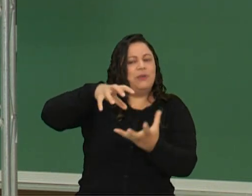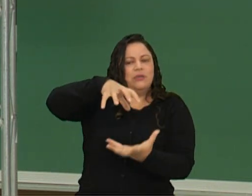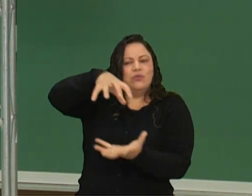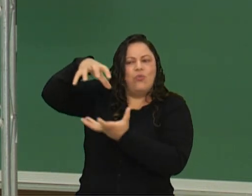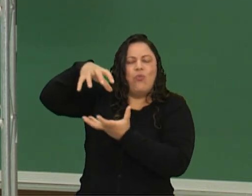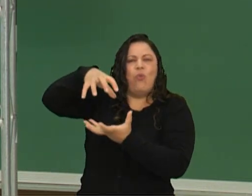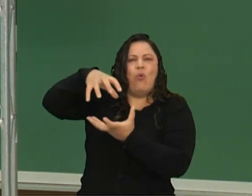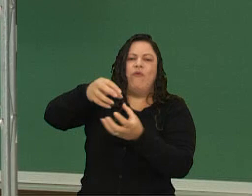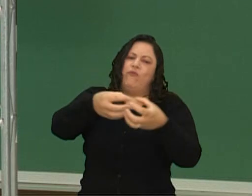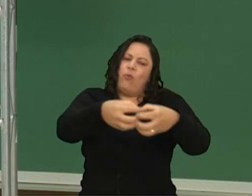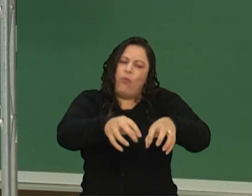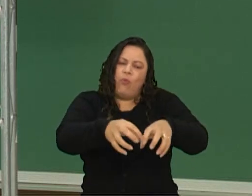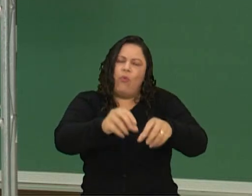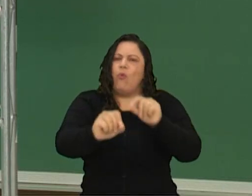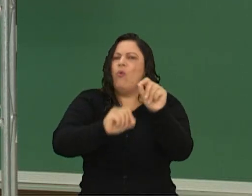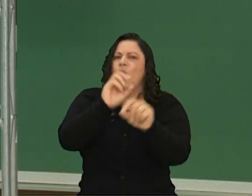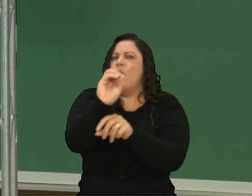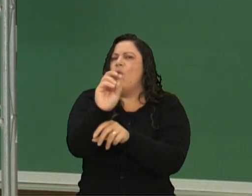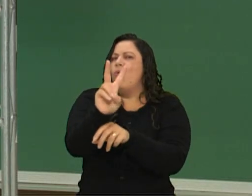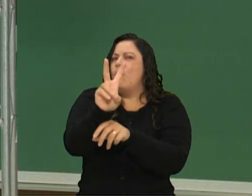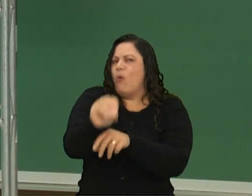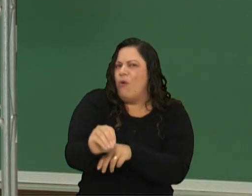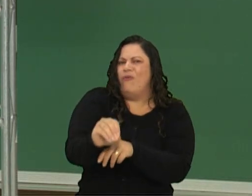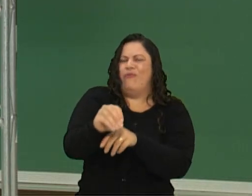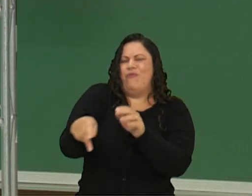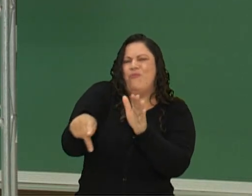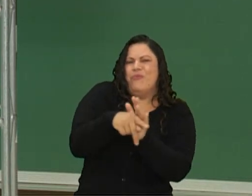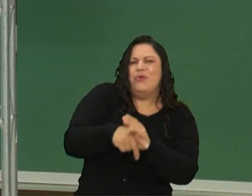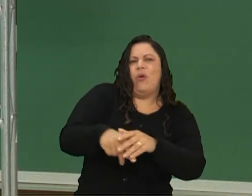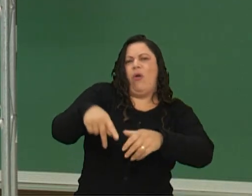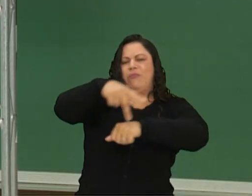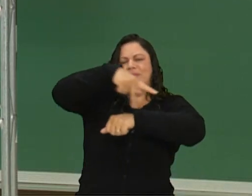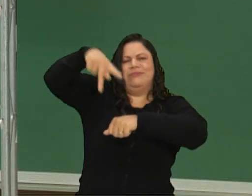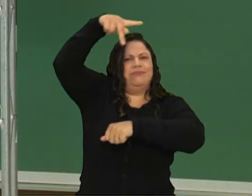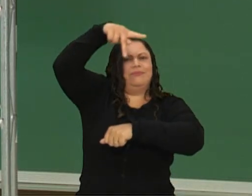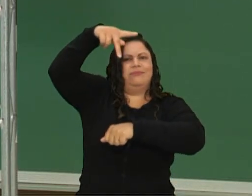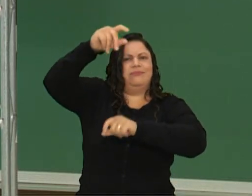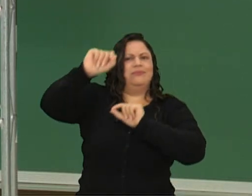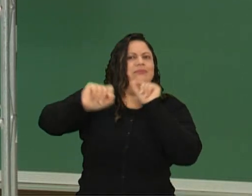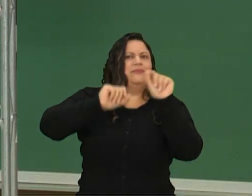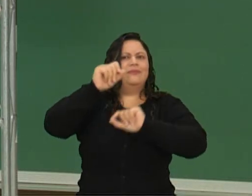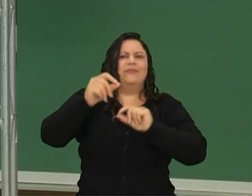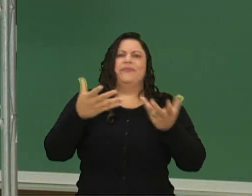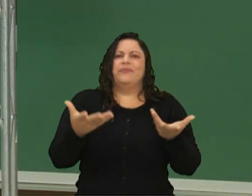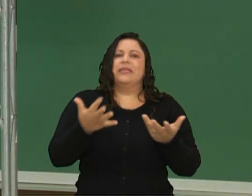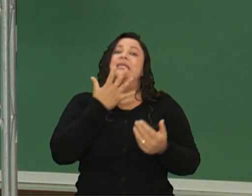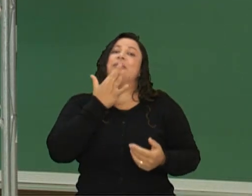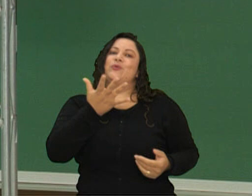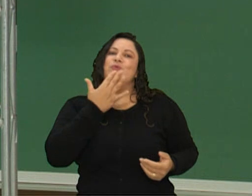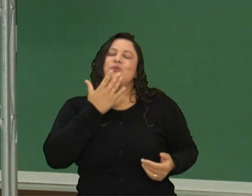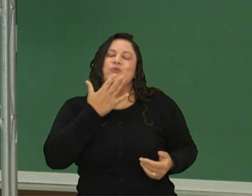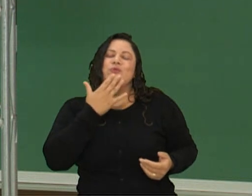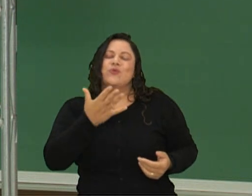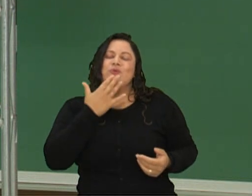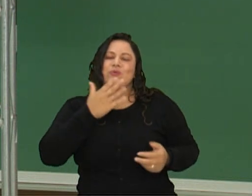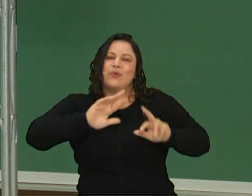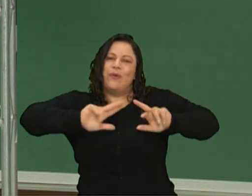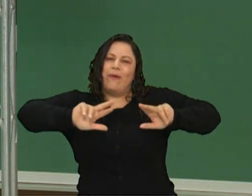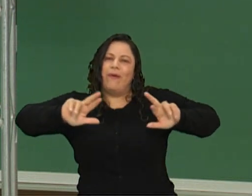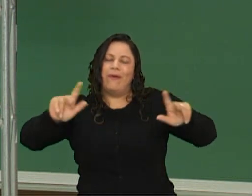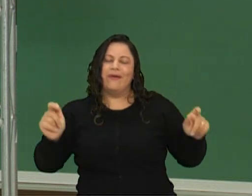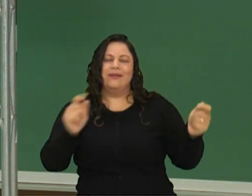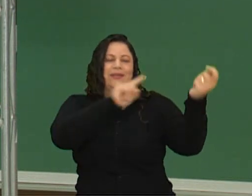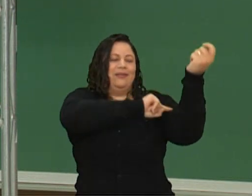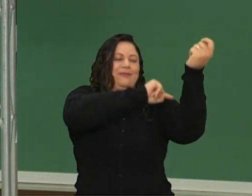peçanca, inclusive isso. Essa história do ovo na Páscoa tem a ver com as peçancas, que são os ovos coloridos ucraniano e polonês.